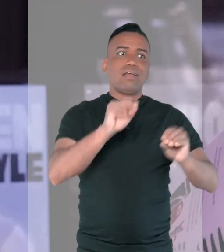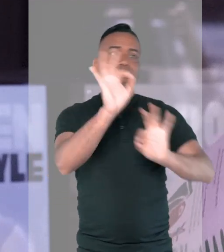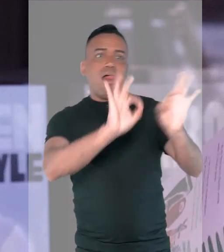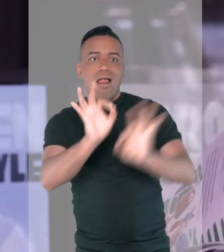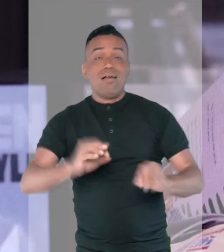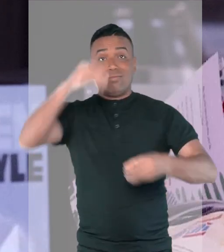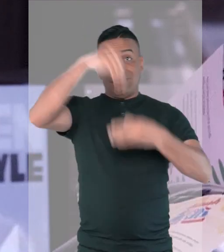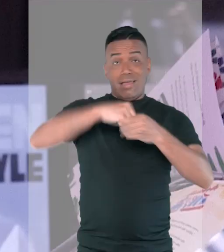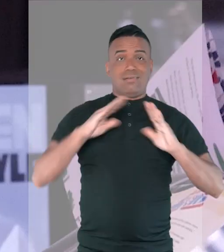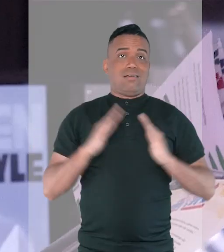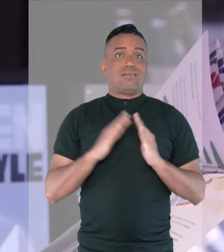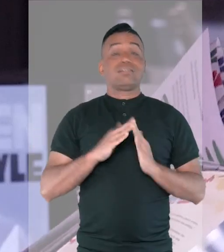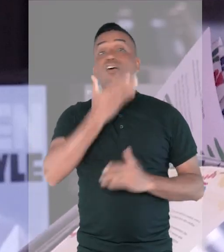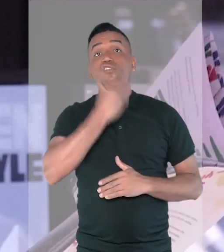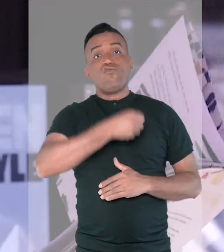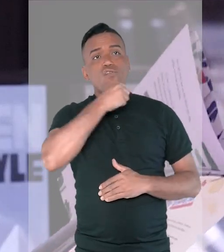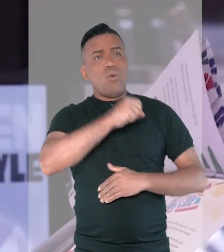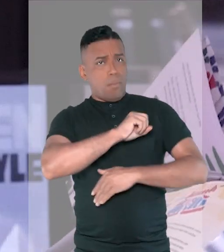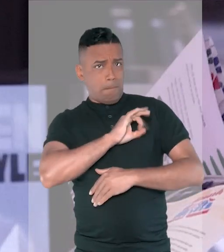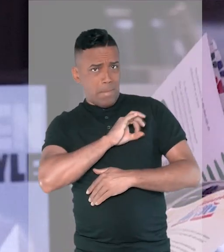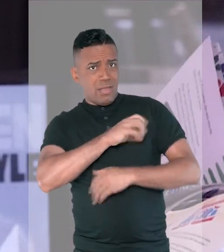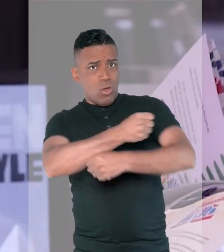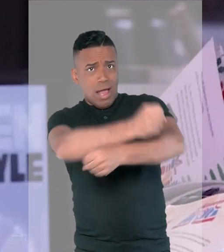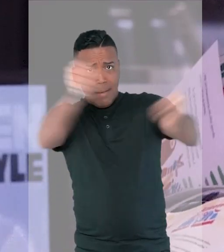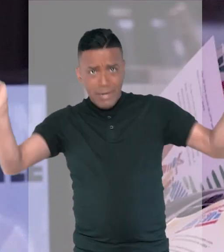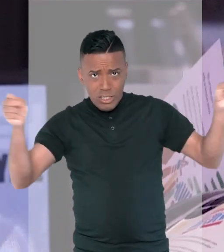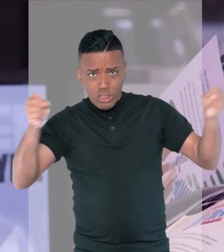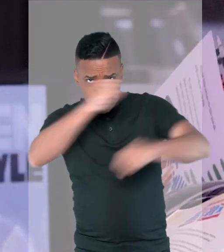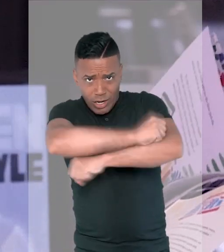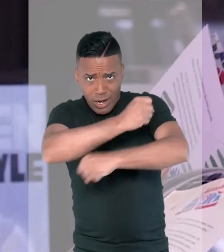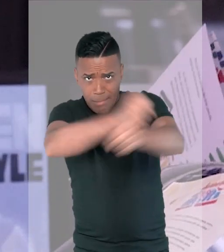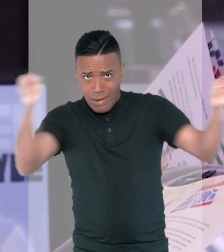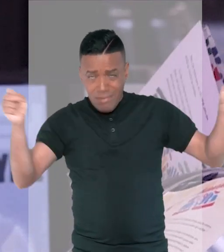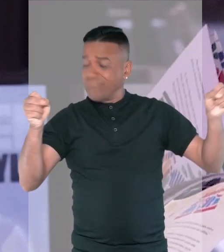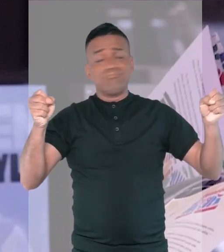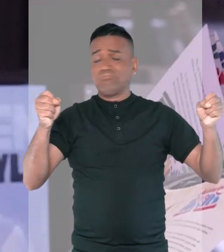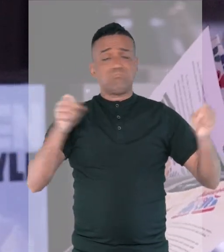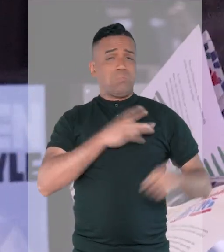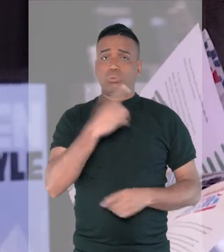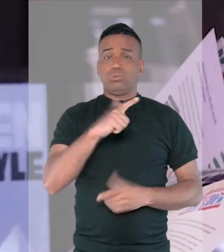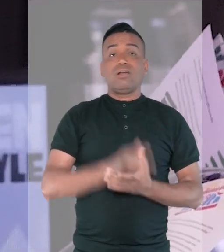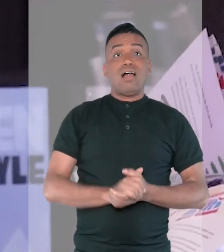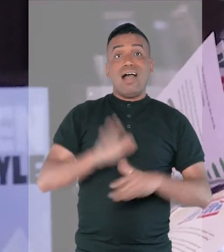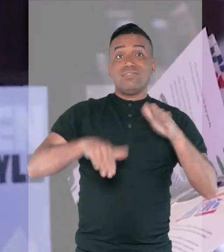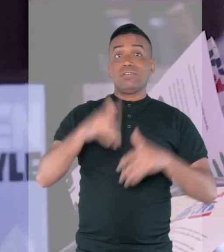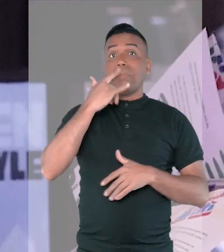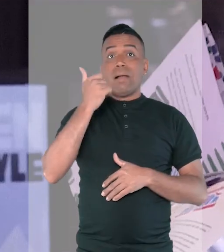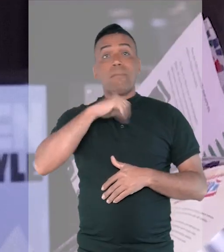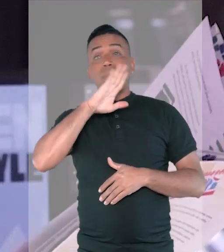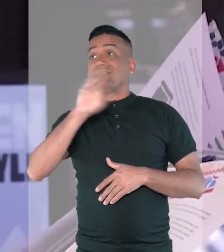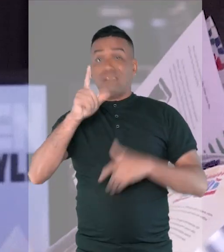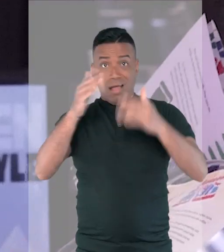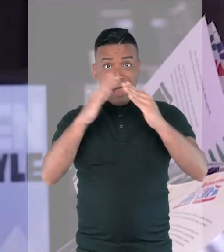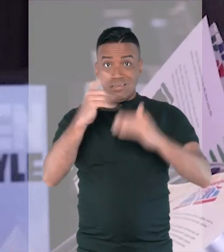de casa. O vovô não tinha medo de abrir as janelas, e às vezes, quando meus pais não estavam em casa,